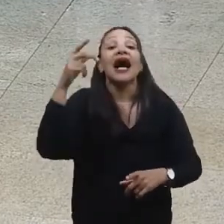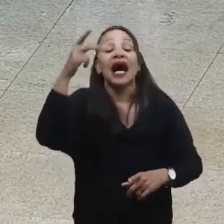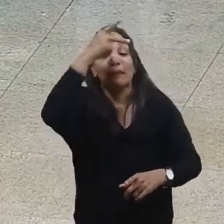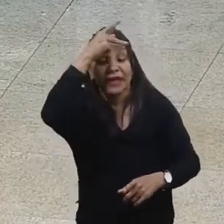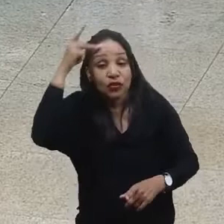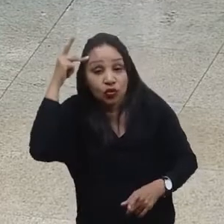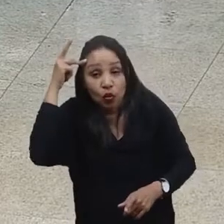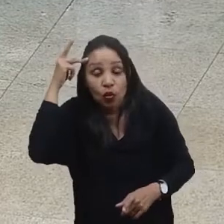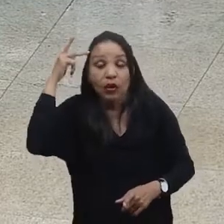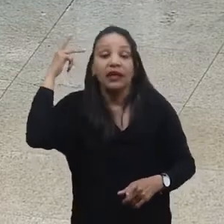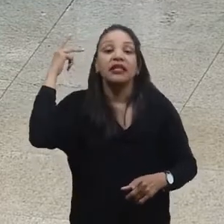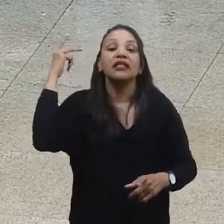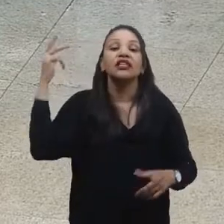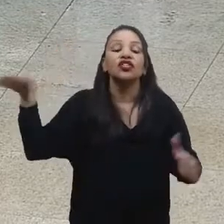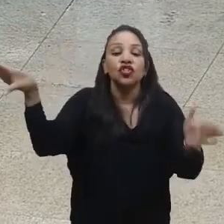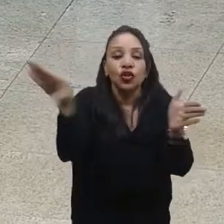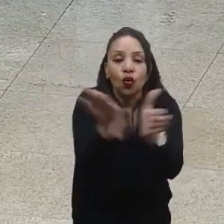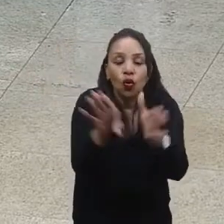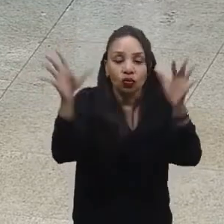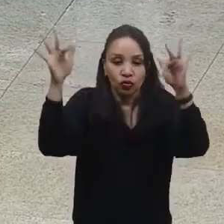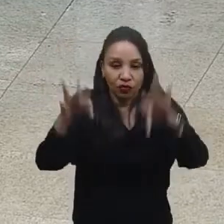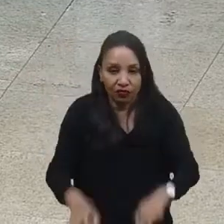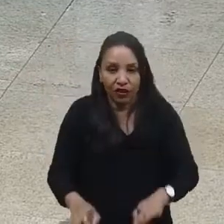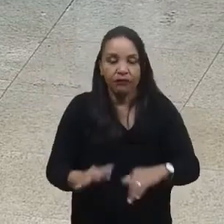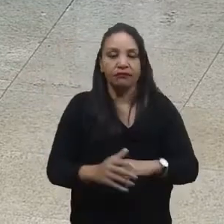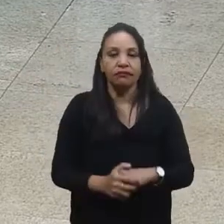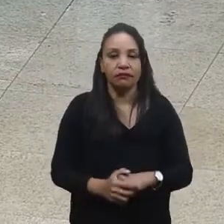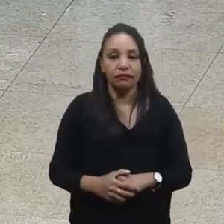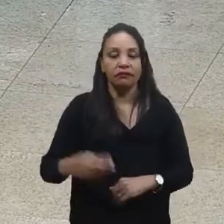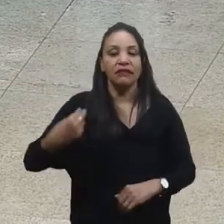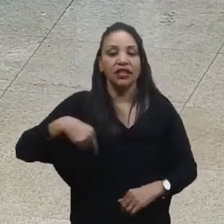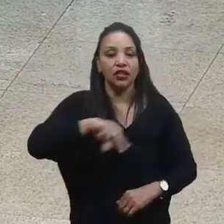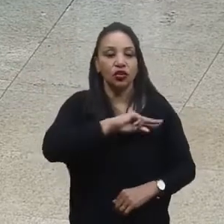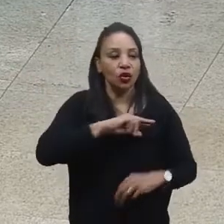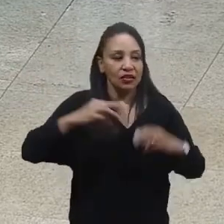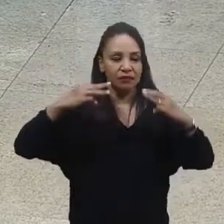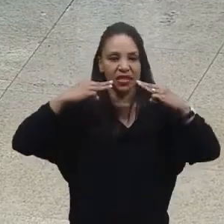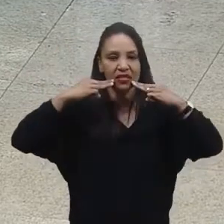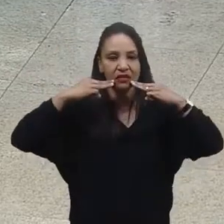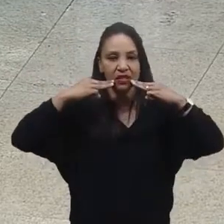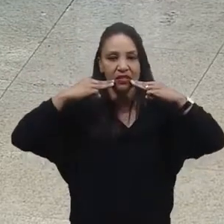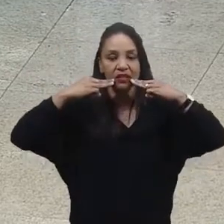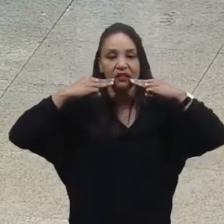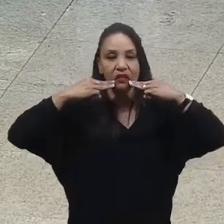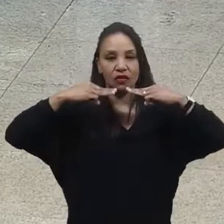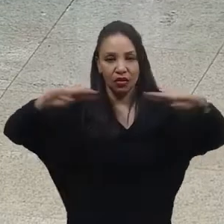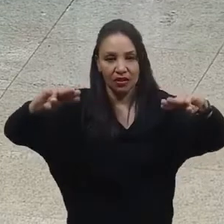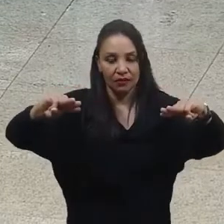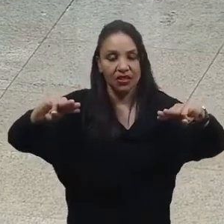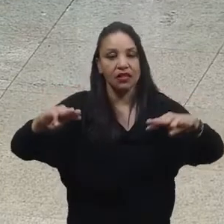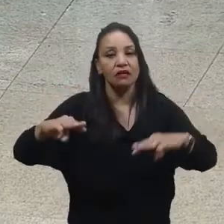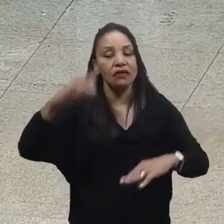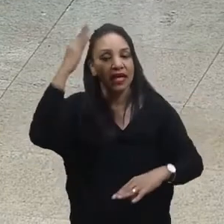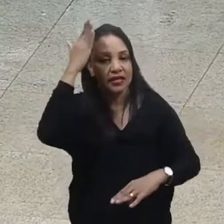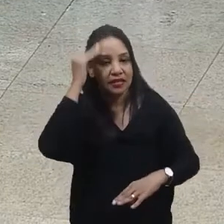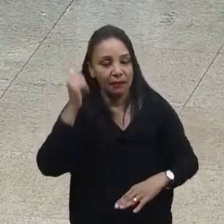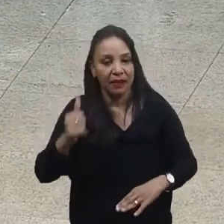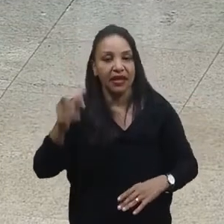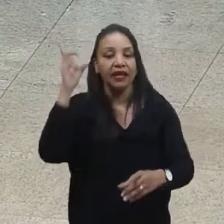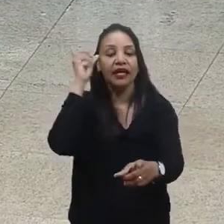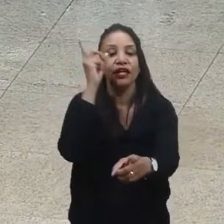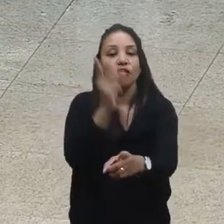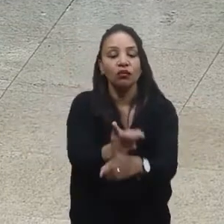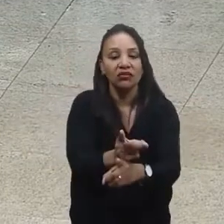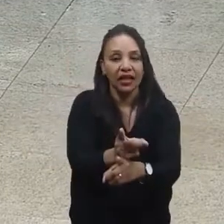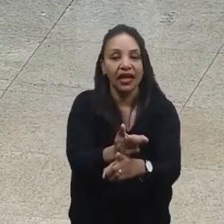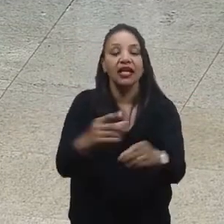alcançaram e com e bom e com Êxtase com